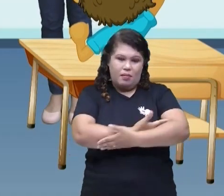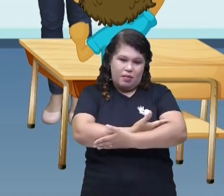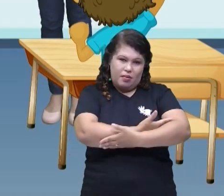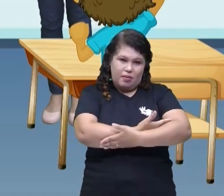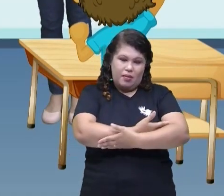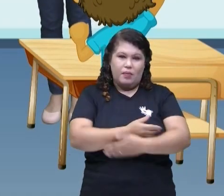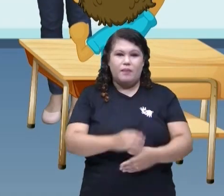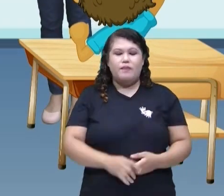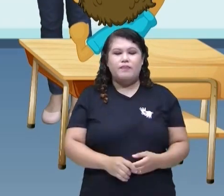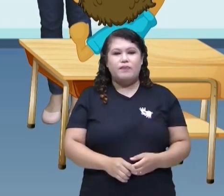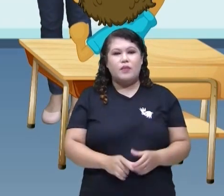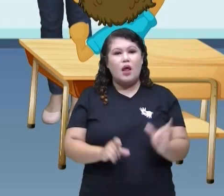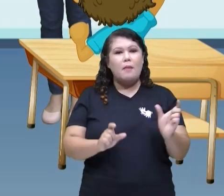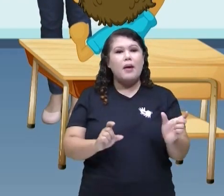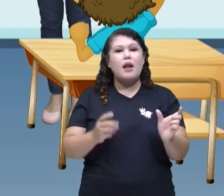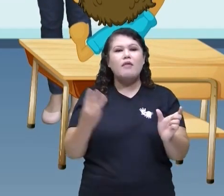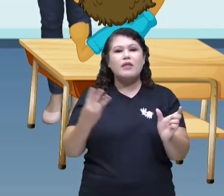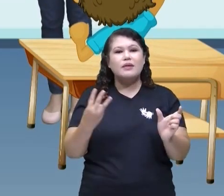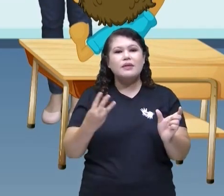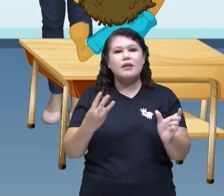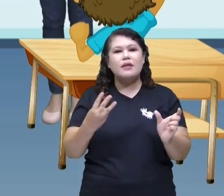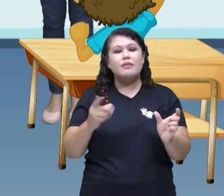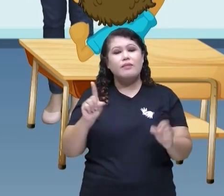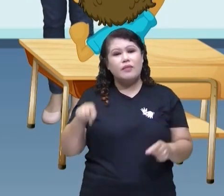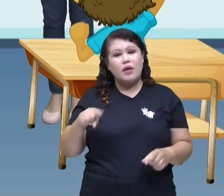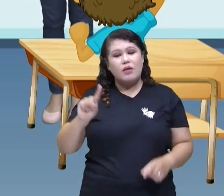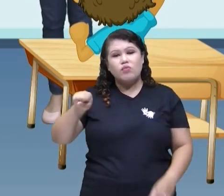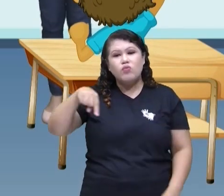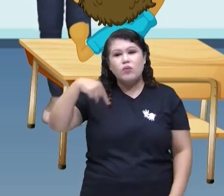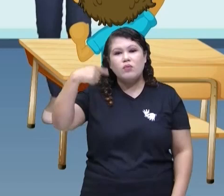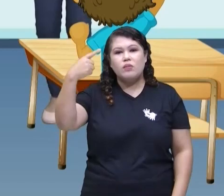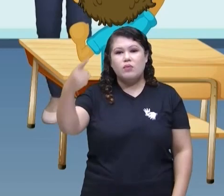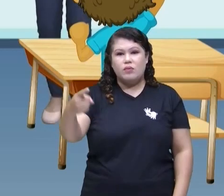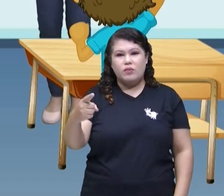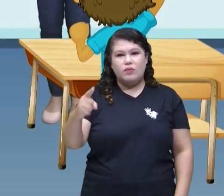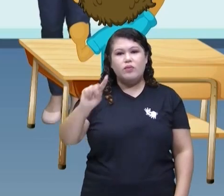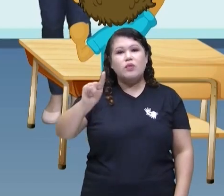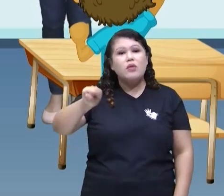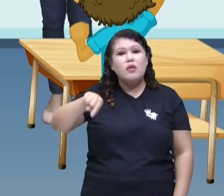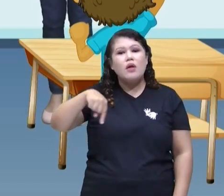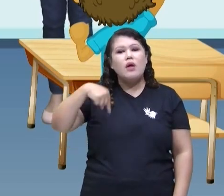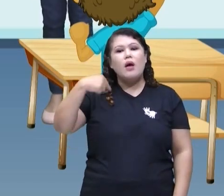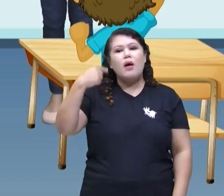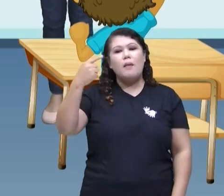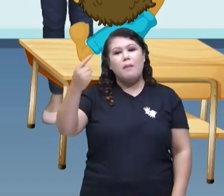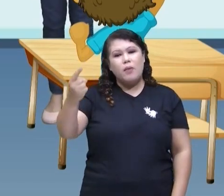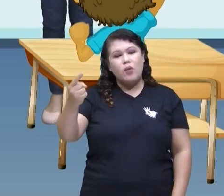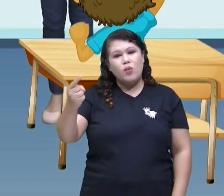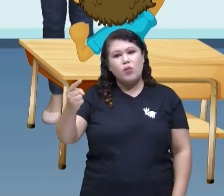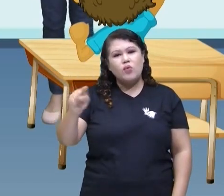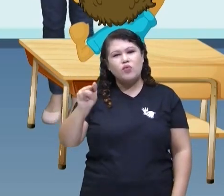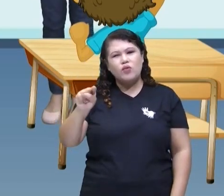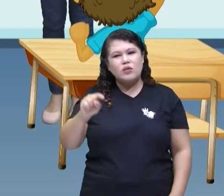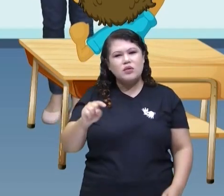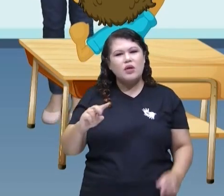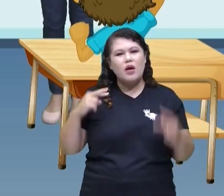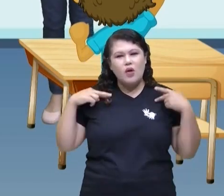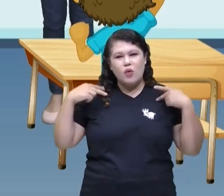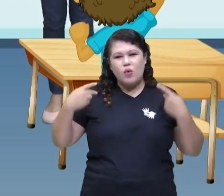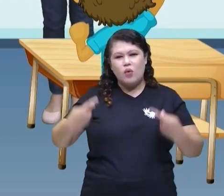outra palavra que nós descobrimos? A palavra depois. Depois é algo que ainda